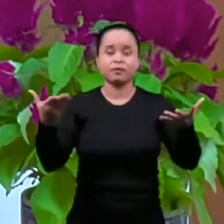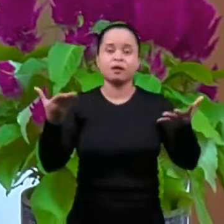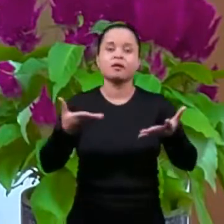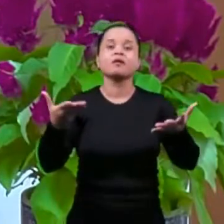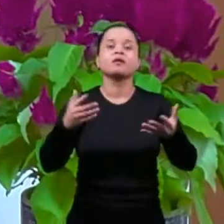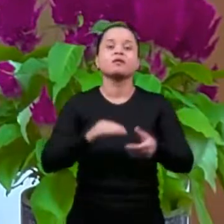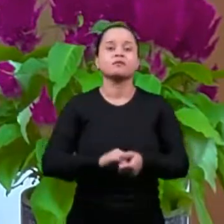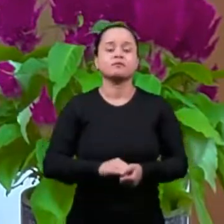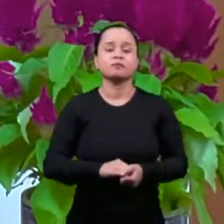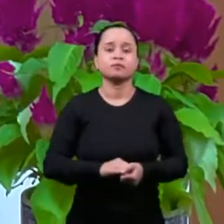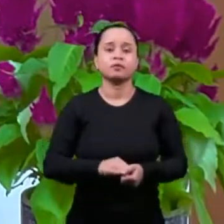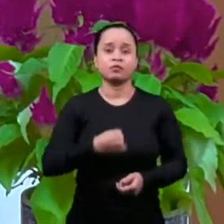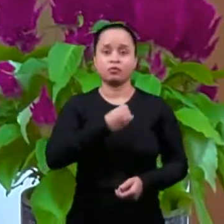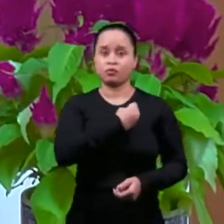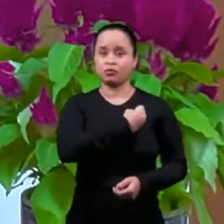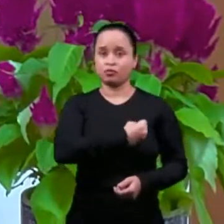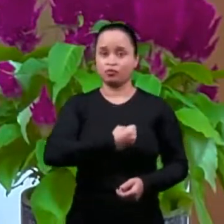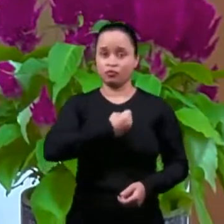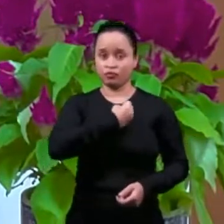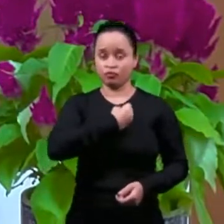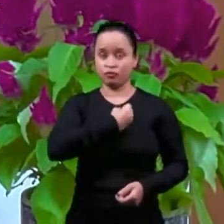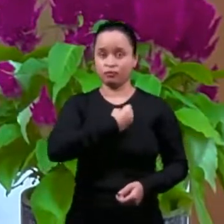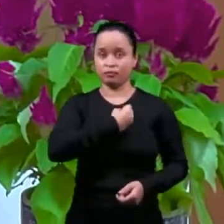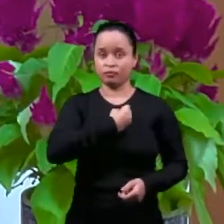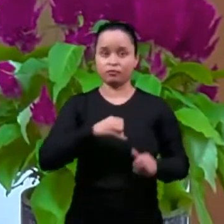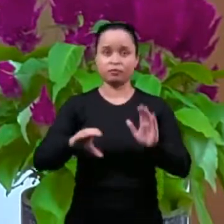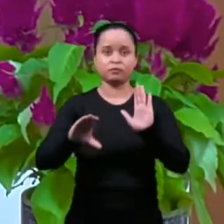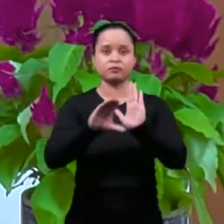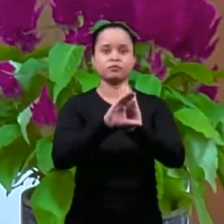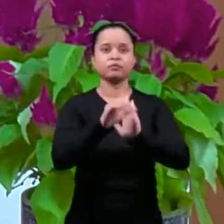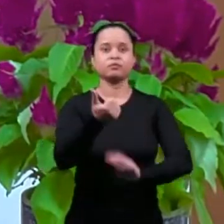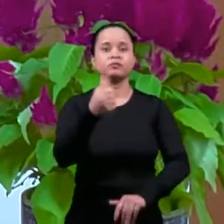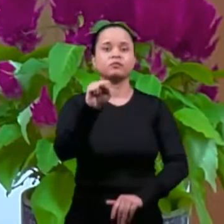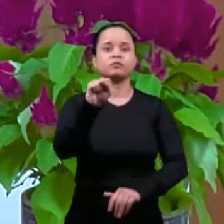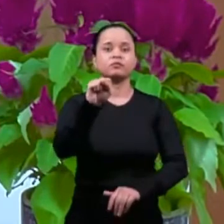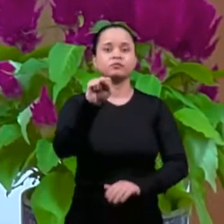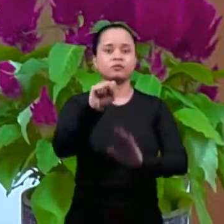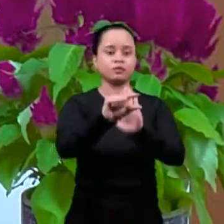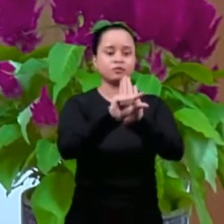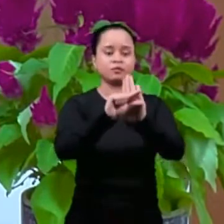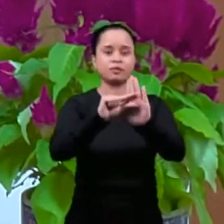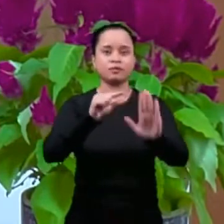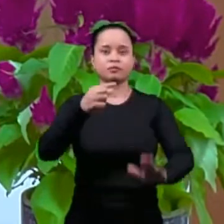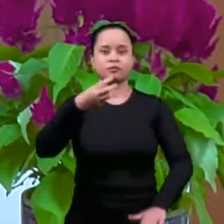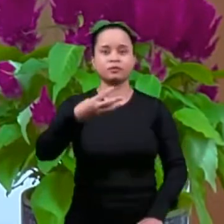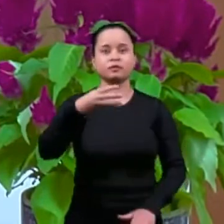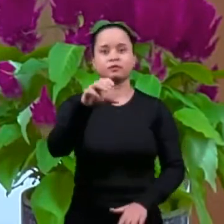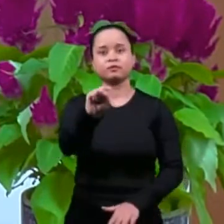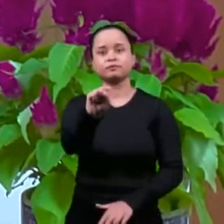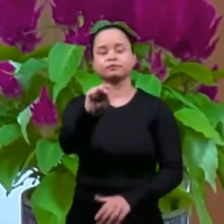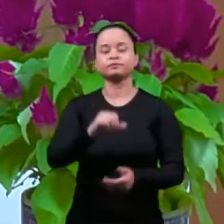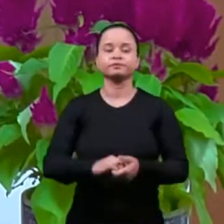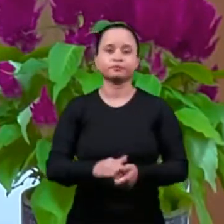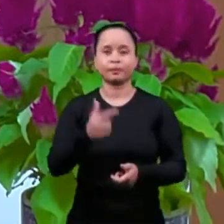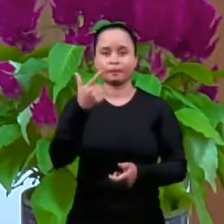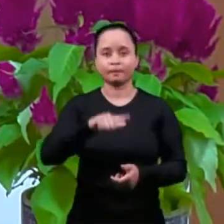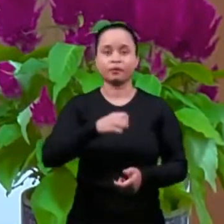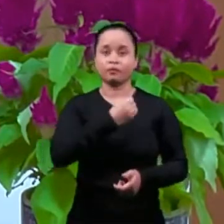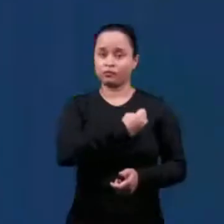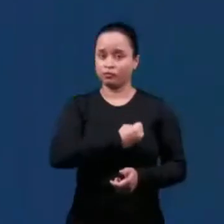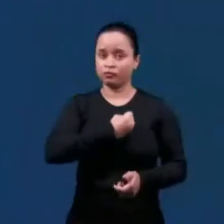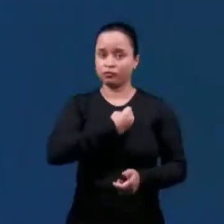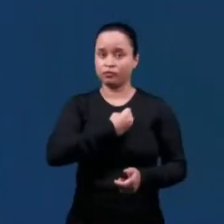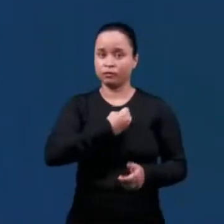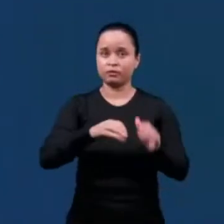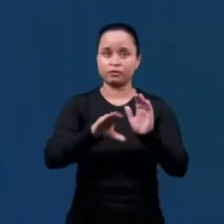que está em João, Evangelho de João, no capítulo 18, verso 38. João 18,